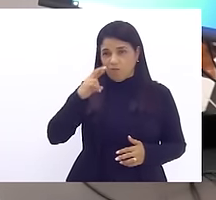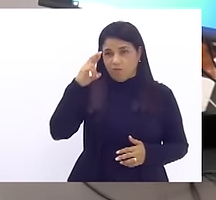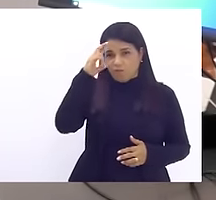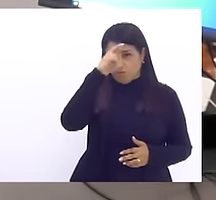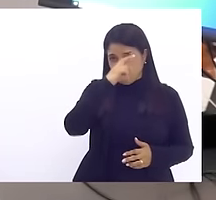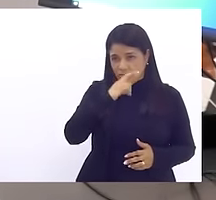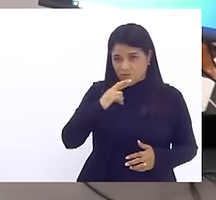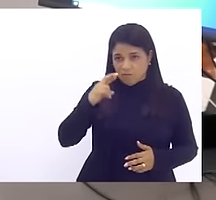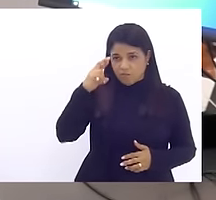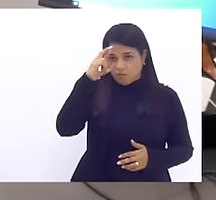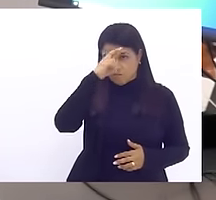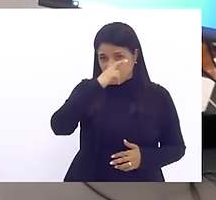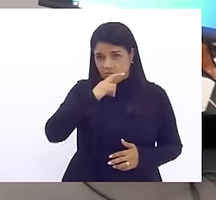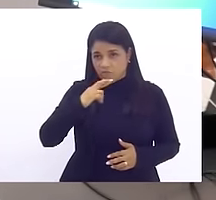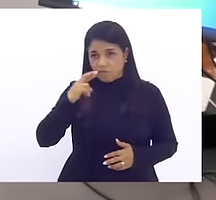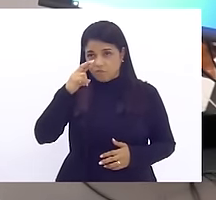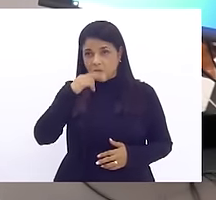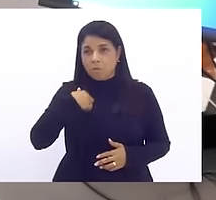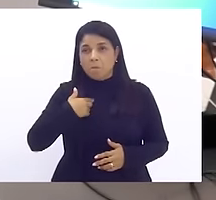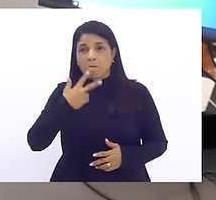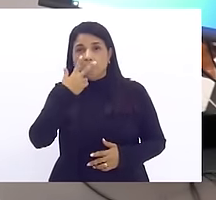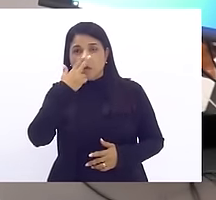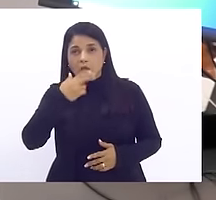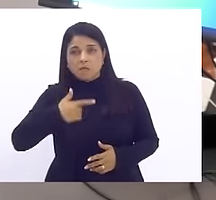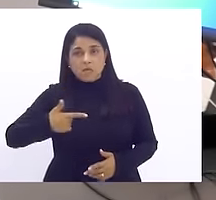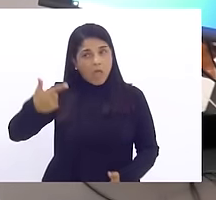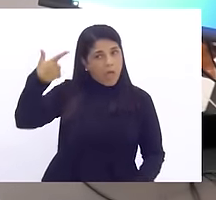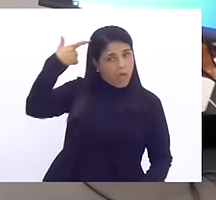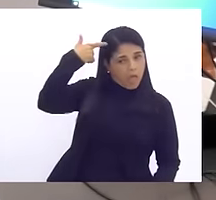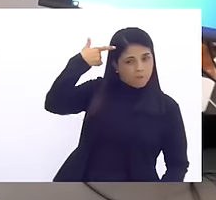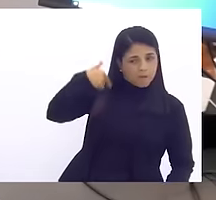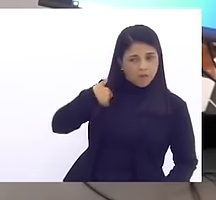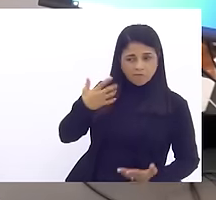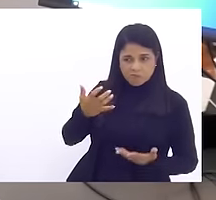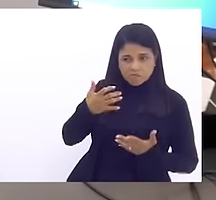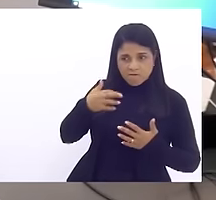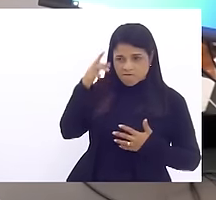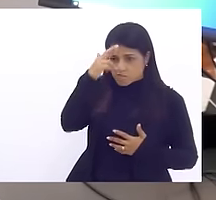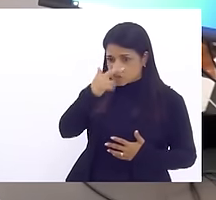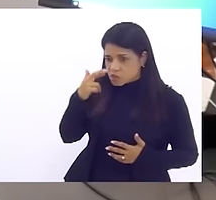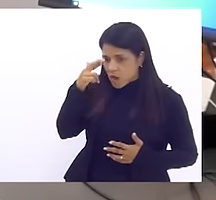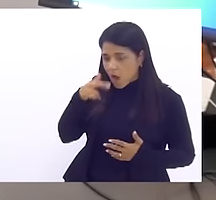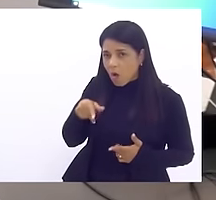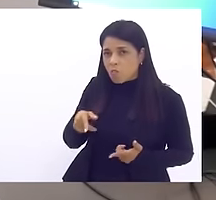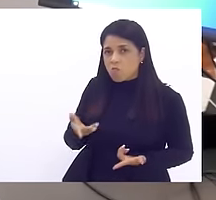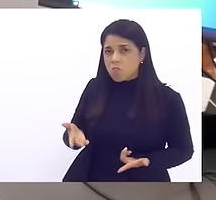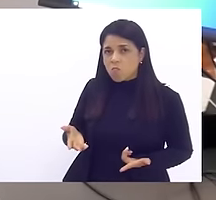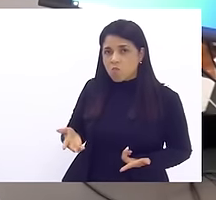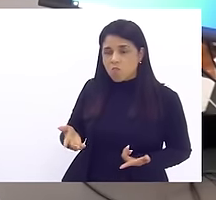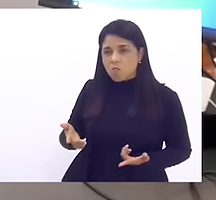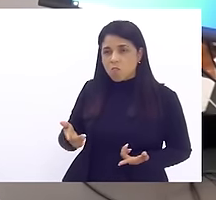porque parece que alguém botou a arma na cabeça do cara isso também absolutamente eh